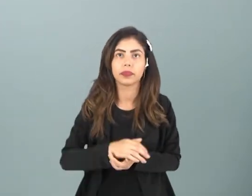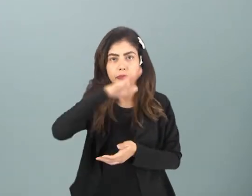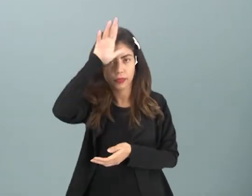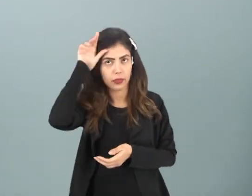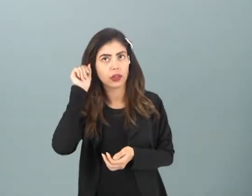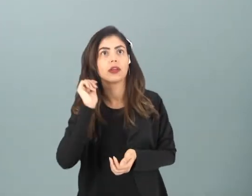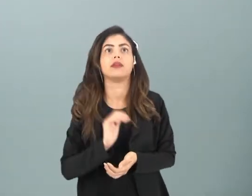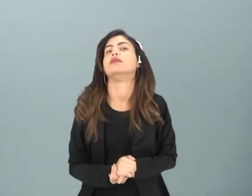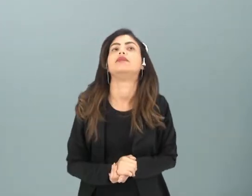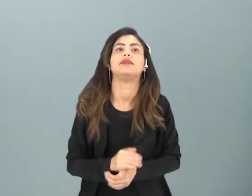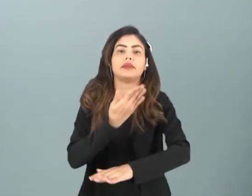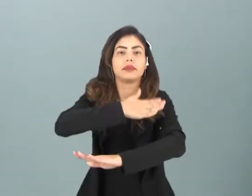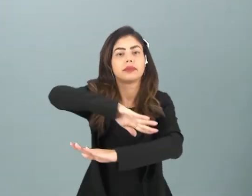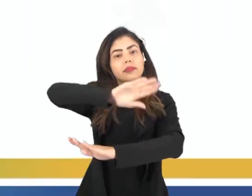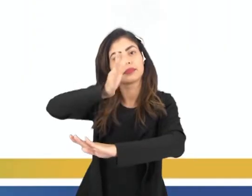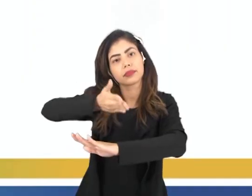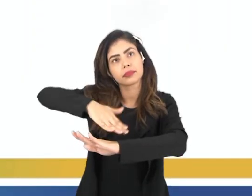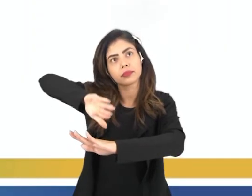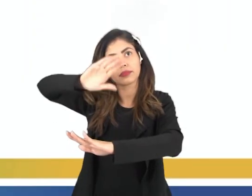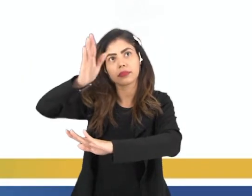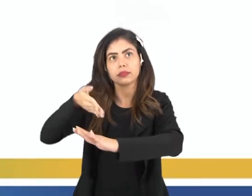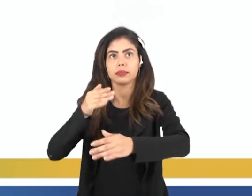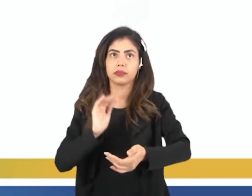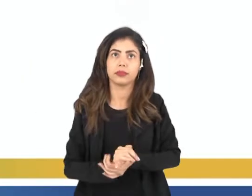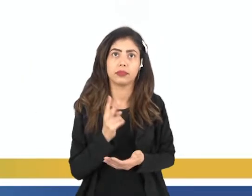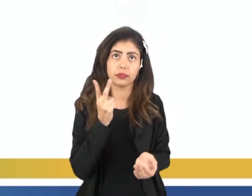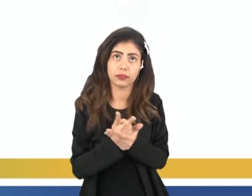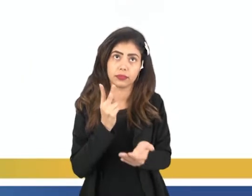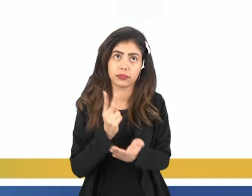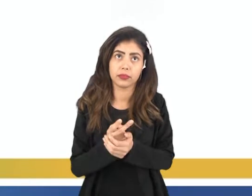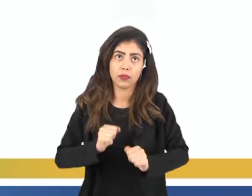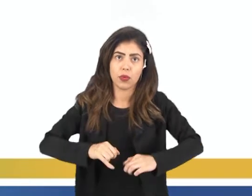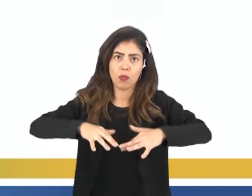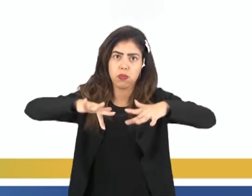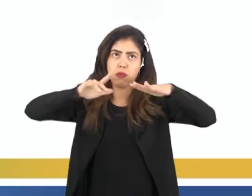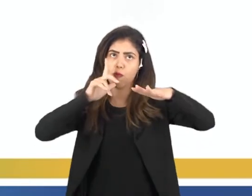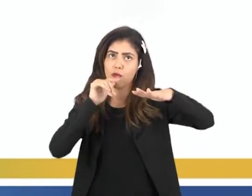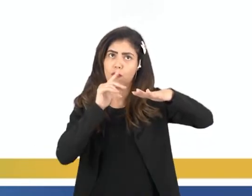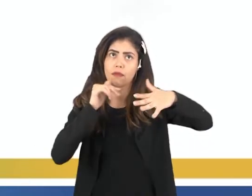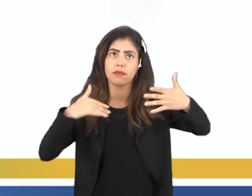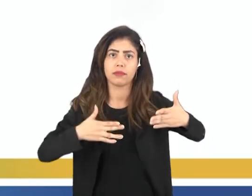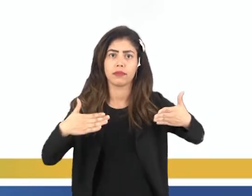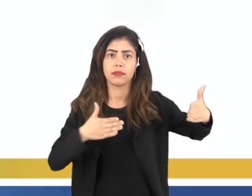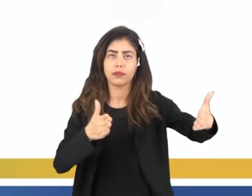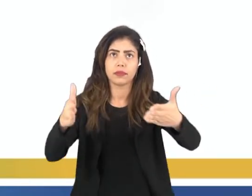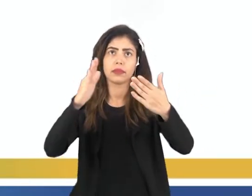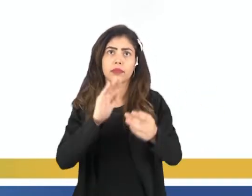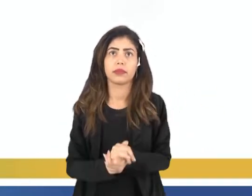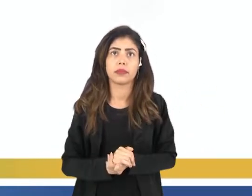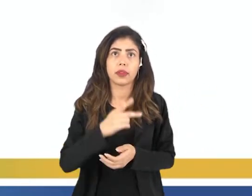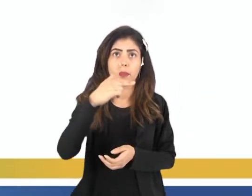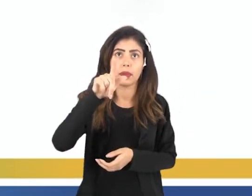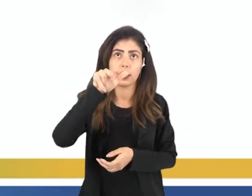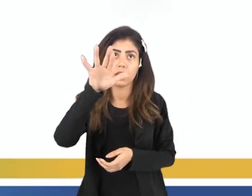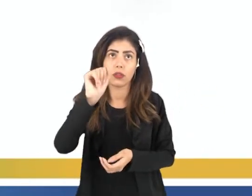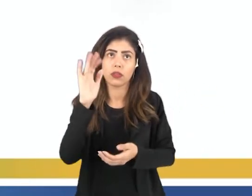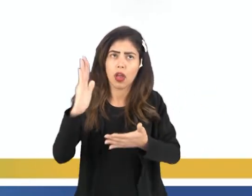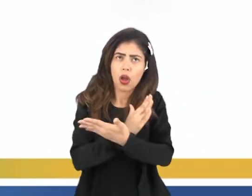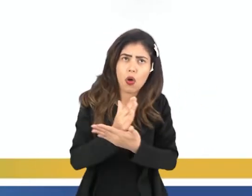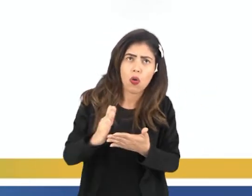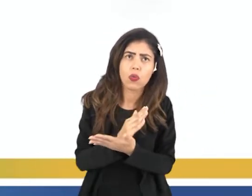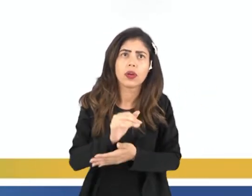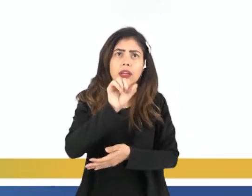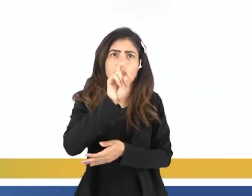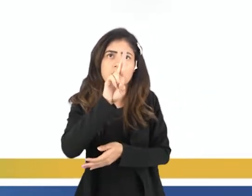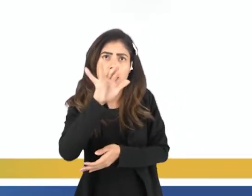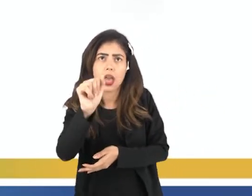amazônica. E o relevo, as planícies são constantemente inundadas pelas águas dos rios. Nas regiões de Planalto existem algumas serras,